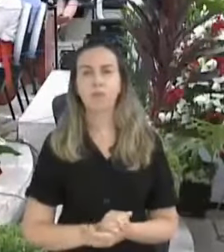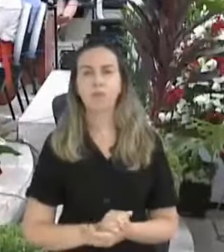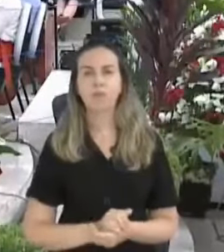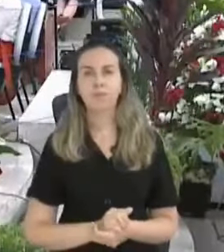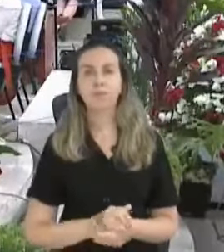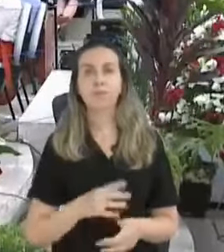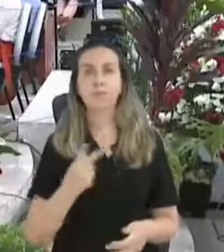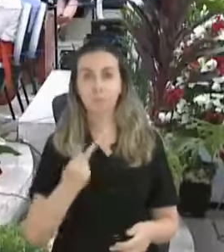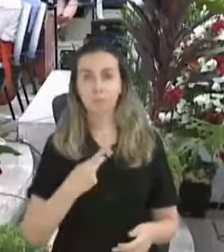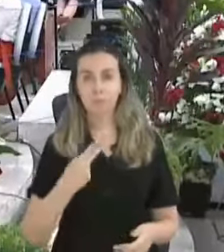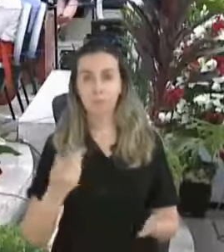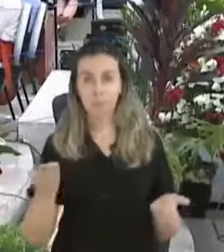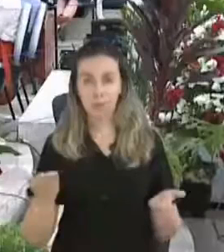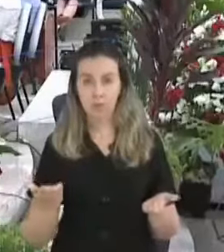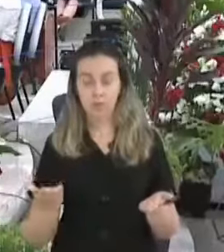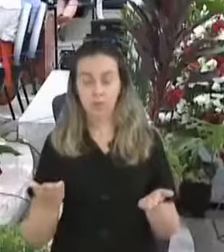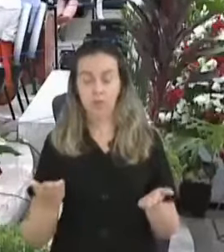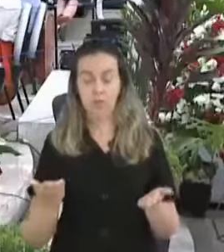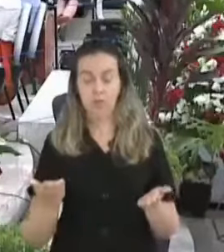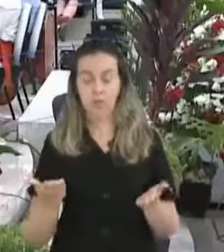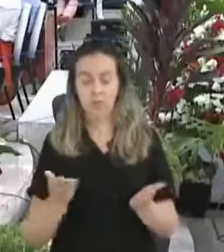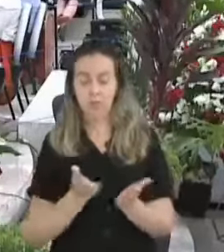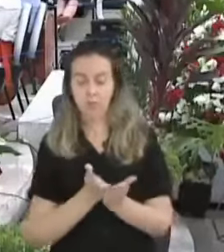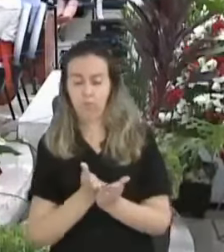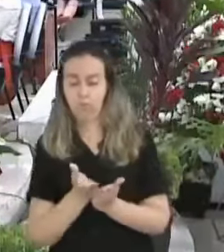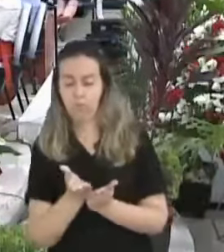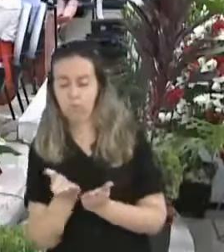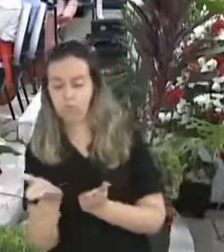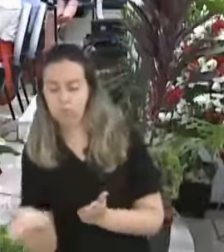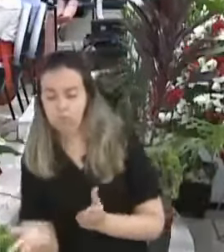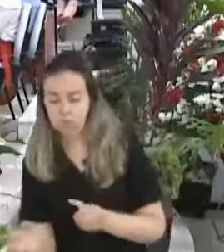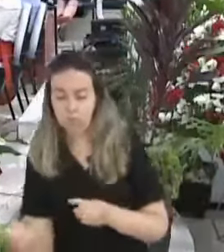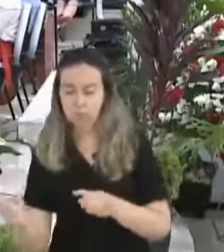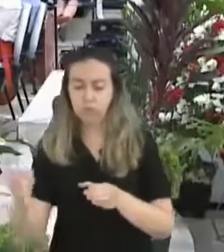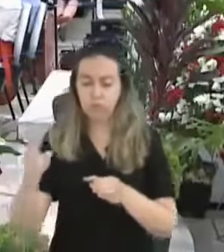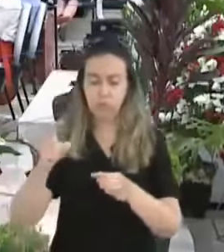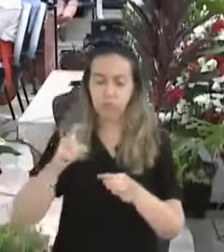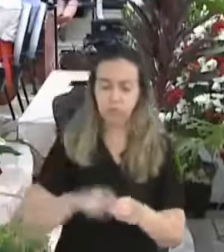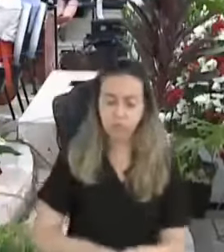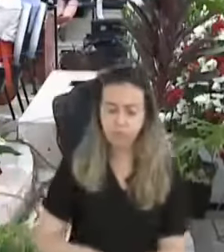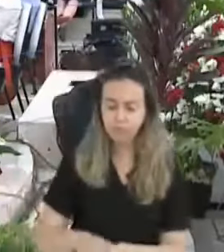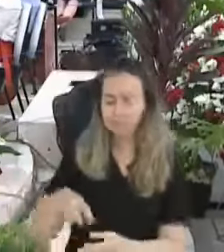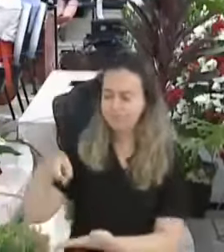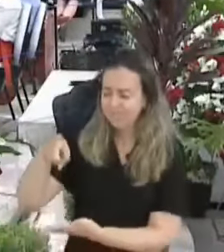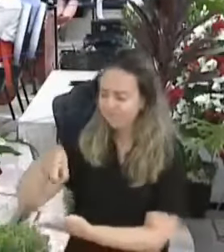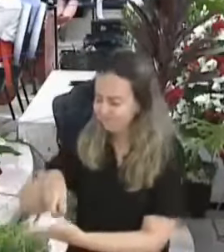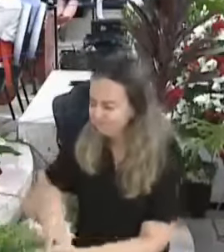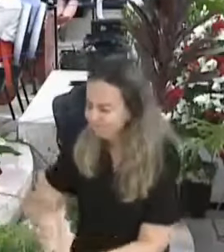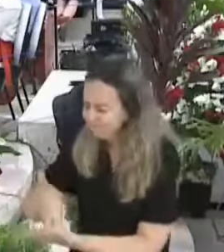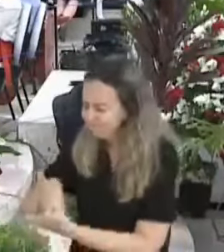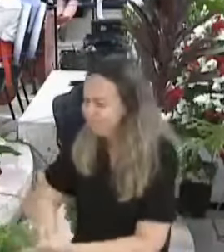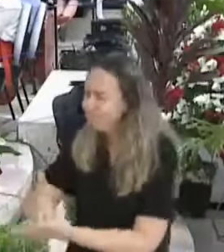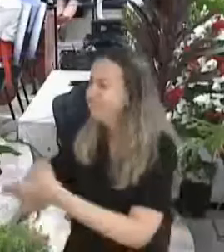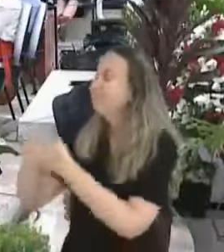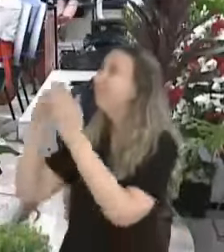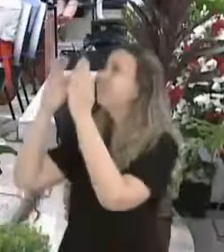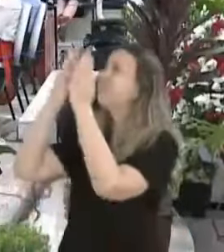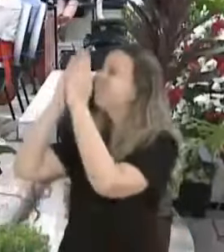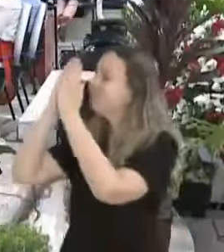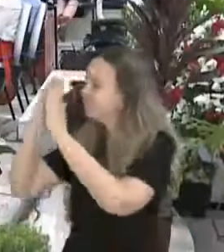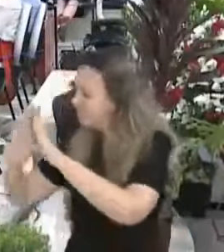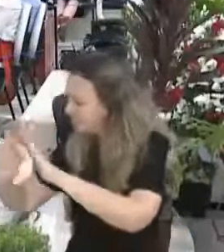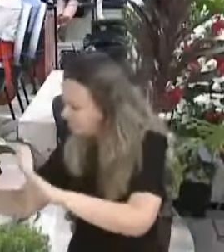se converteres a Deus, se deitares no pó o teu ouro de Ofir. Em